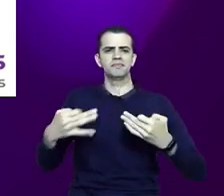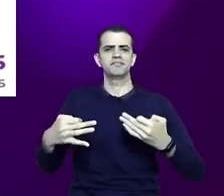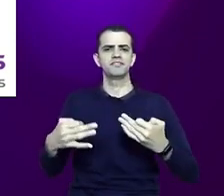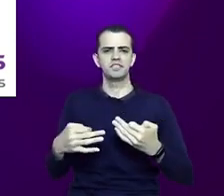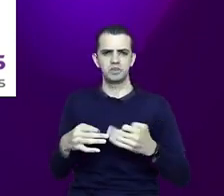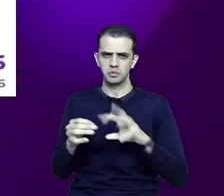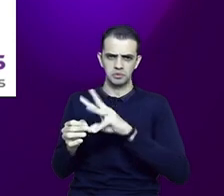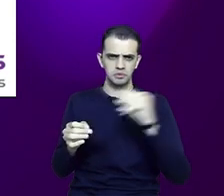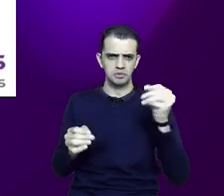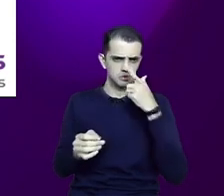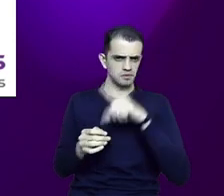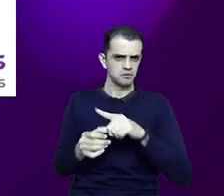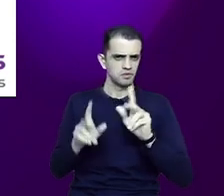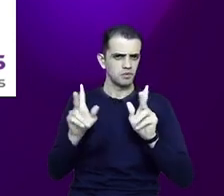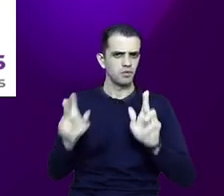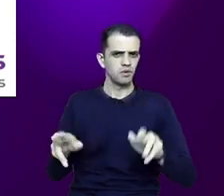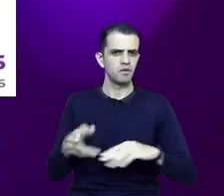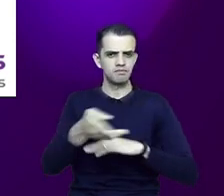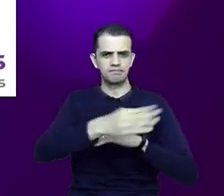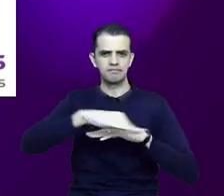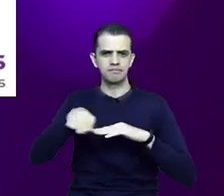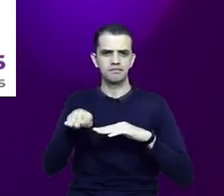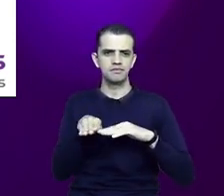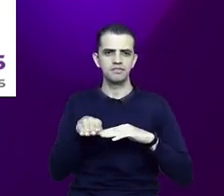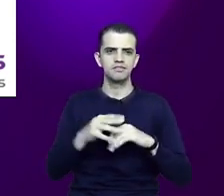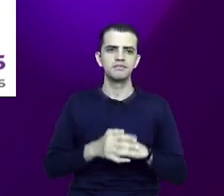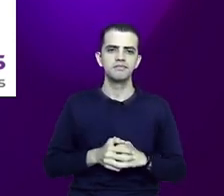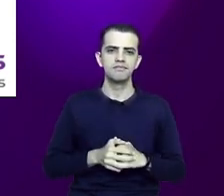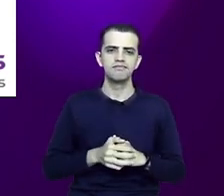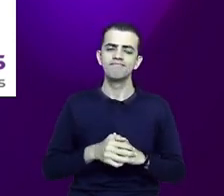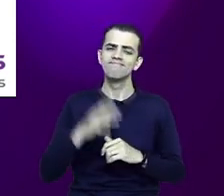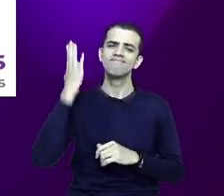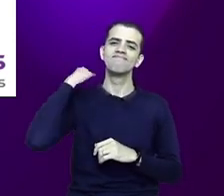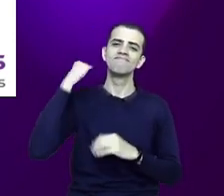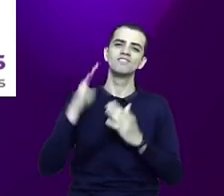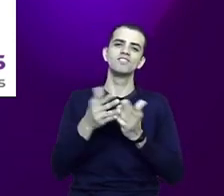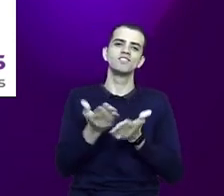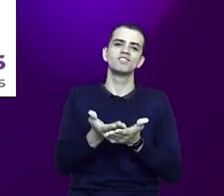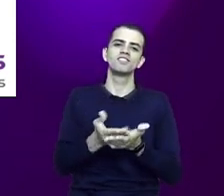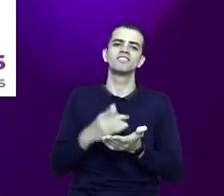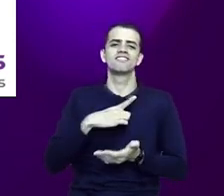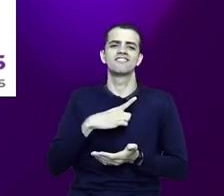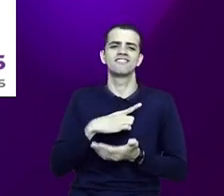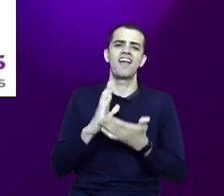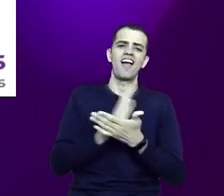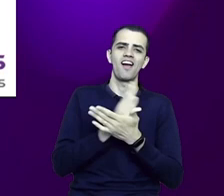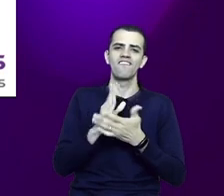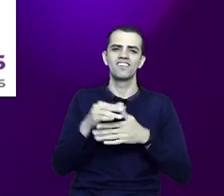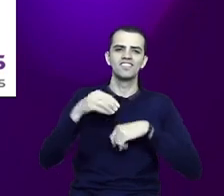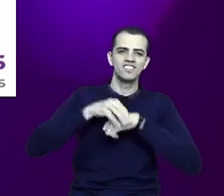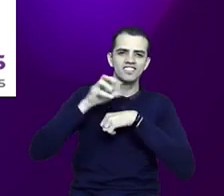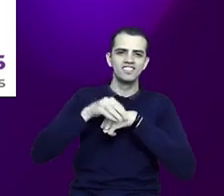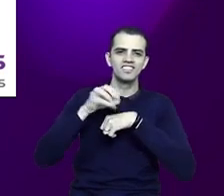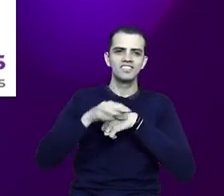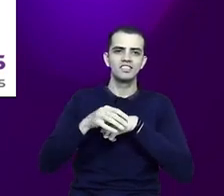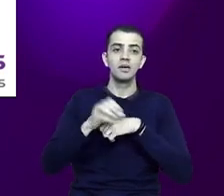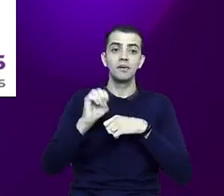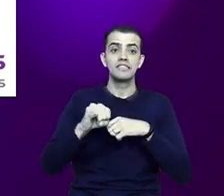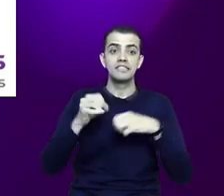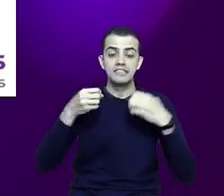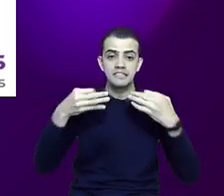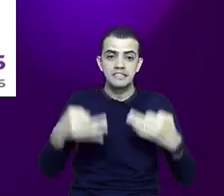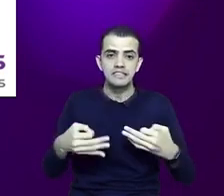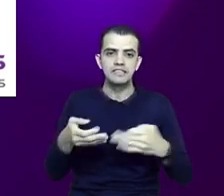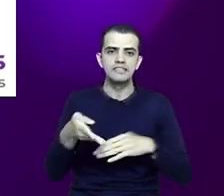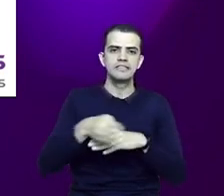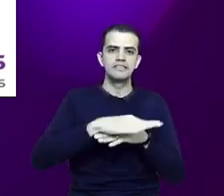conseguiriam fazer uma baliza como essa? Se a gente voltar lá atrás na autoescola, tem algumas manhas que a gente pode seguir, mas será que seguindo essas manhas